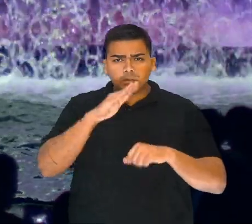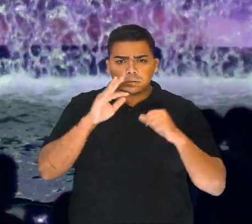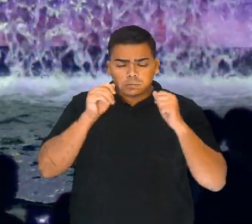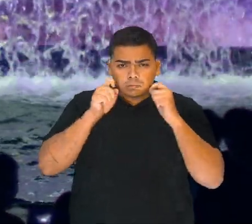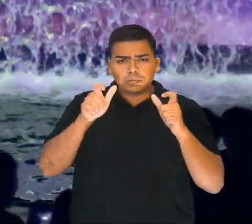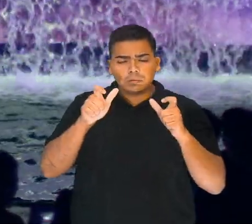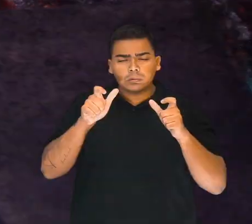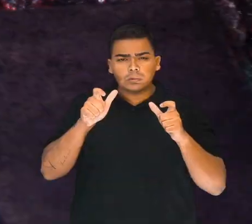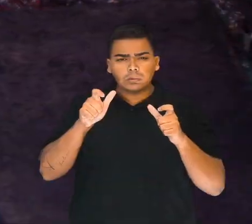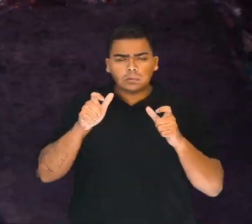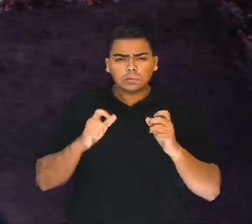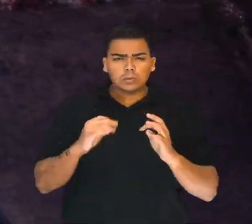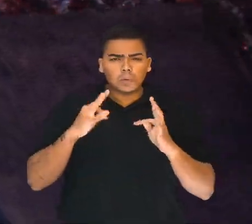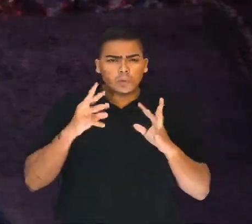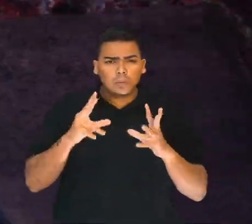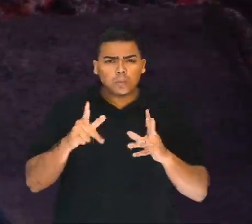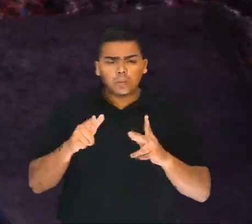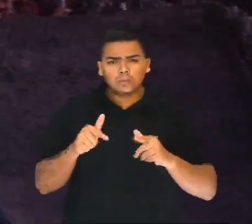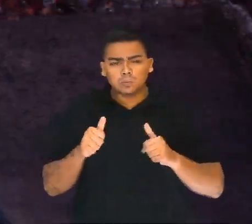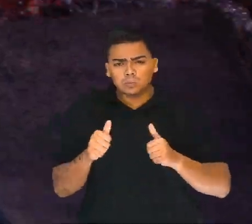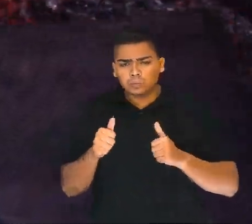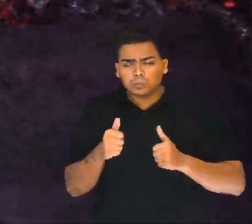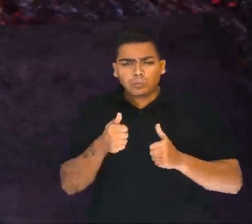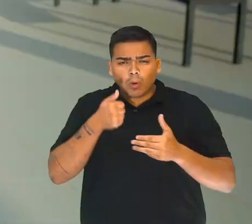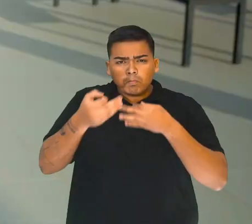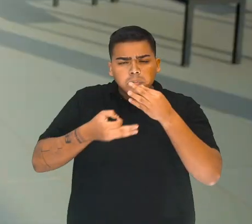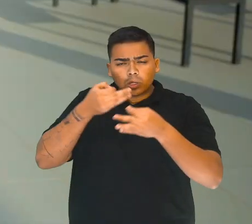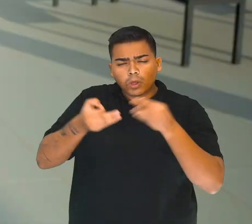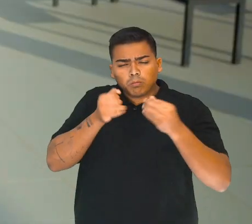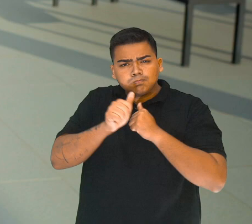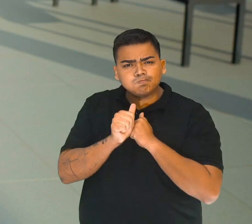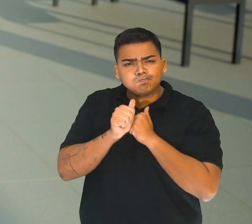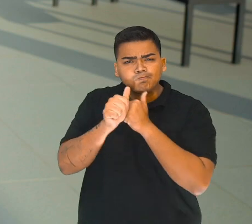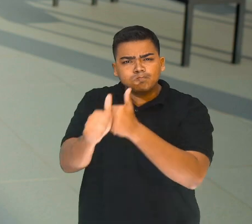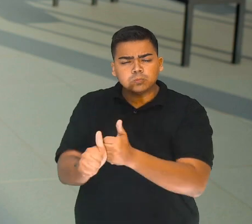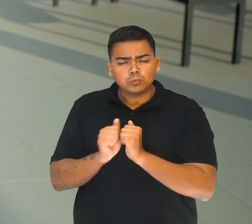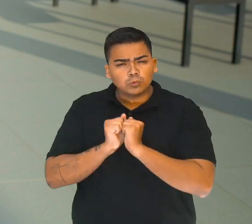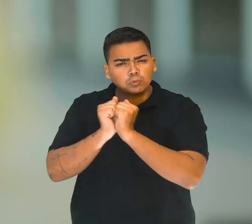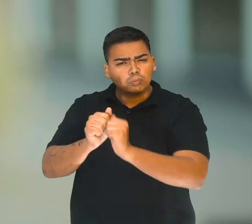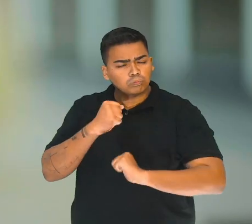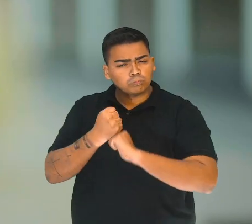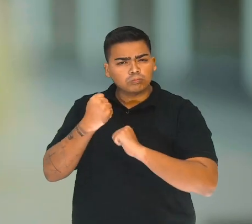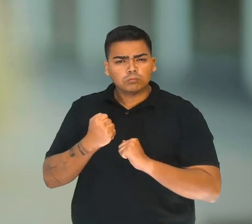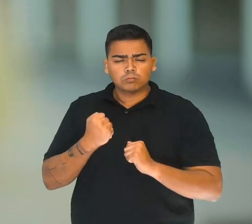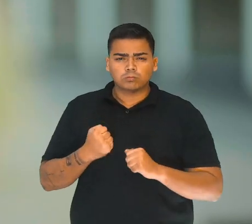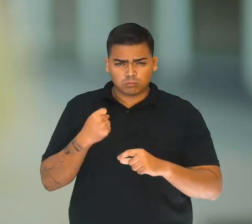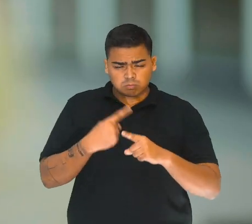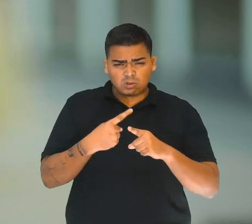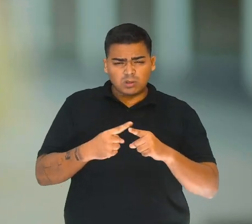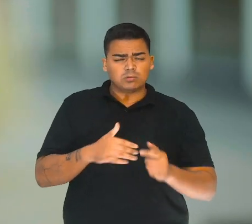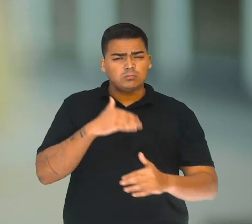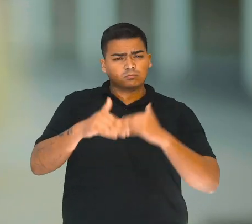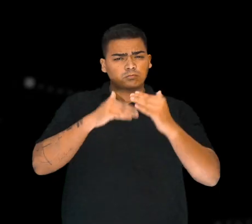chamou atenção foi como estava todo mundo remando para o mesmo lado. Todo o desenvolvimento do mundo, ele se deu pela